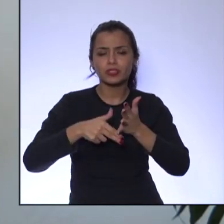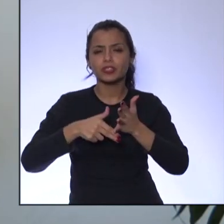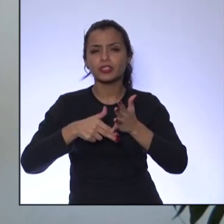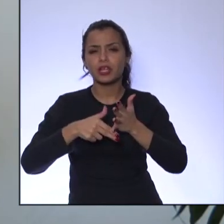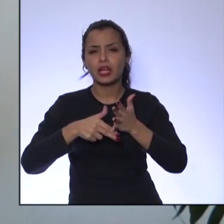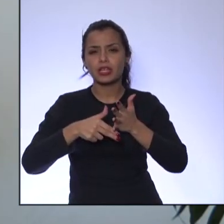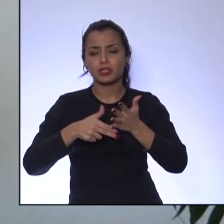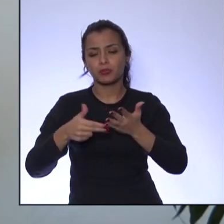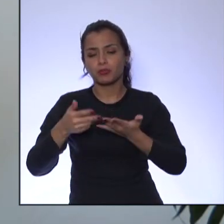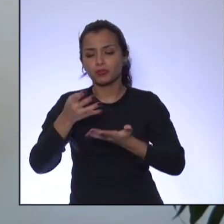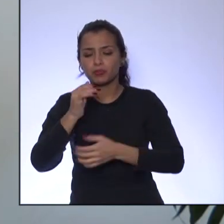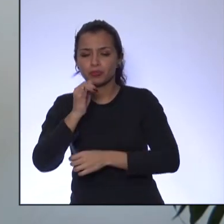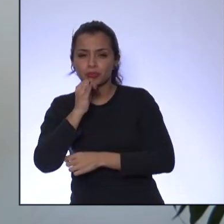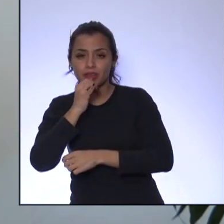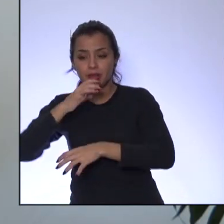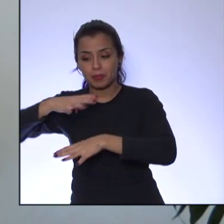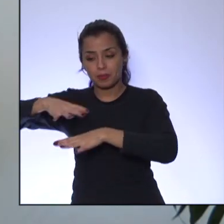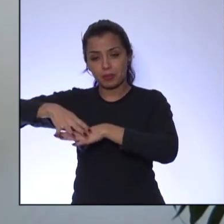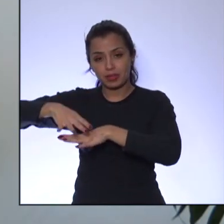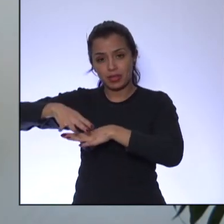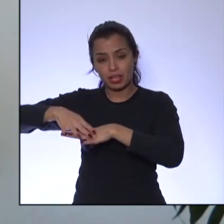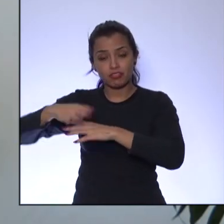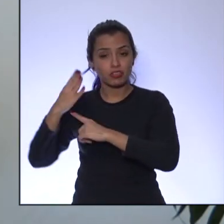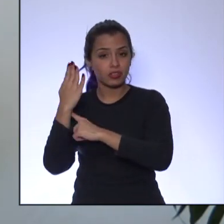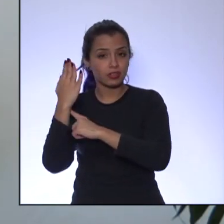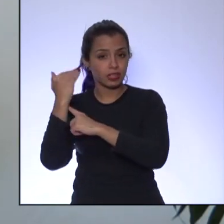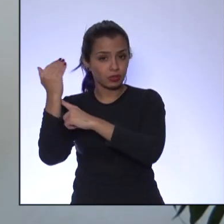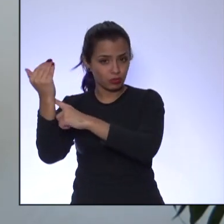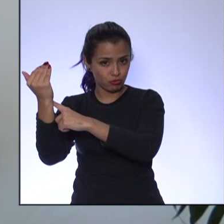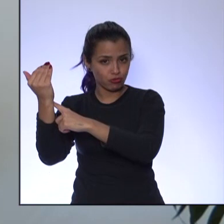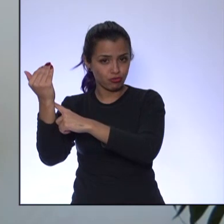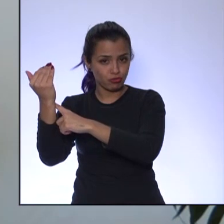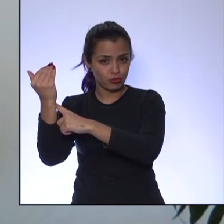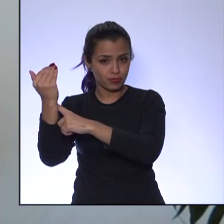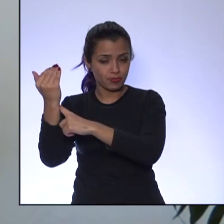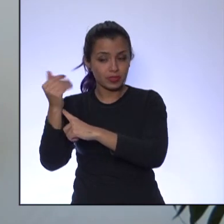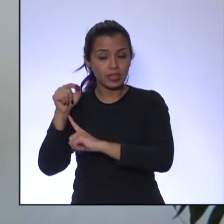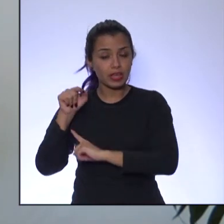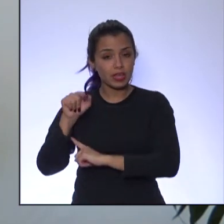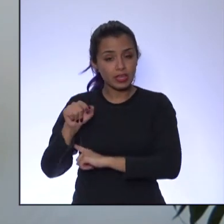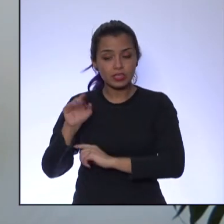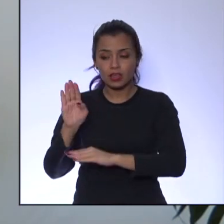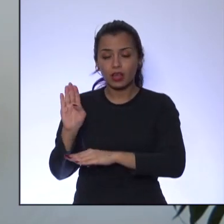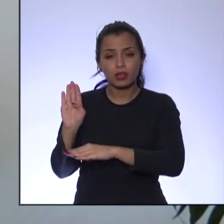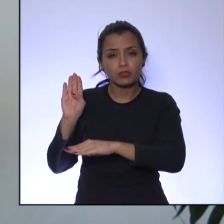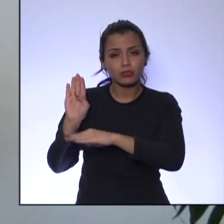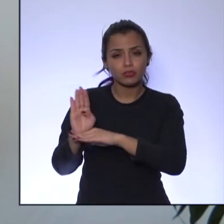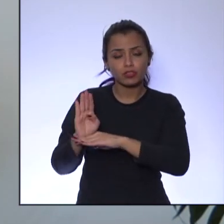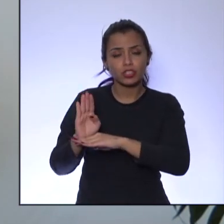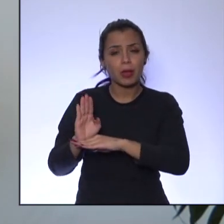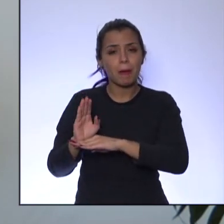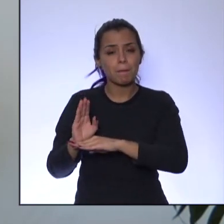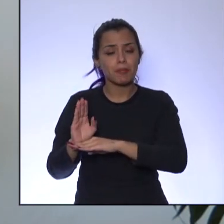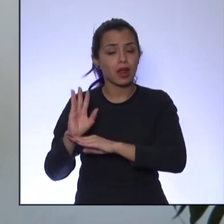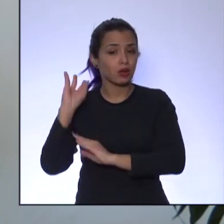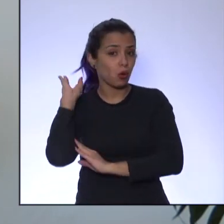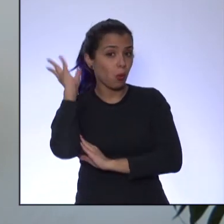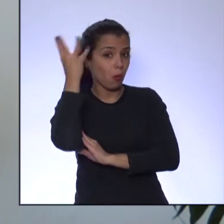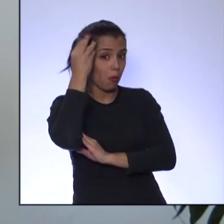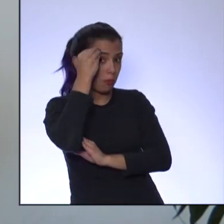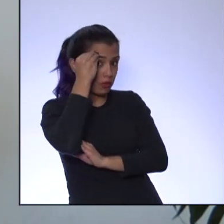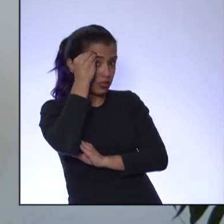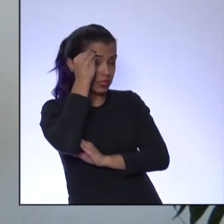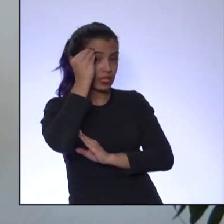como a matemática e a tecnologia. Contribui para o desenvolvimento de competências e habilidades